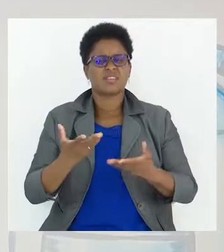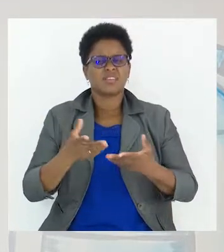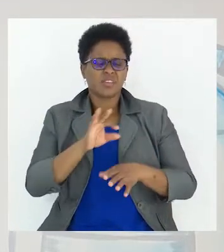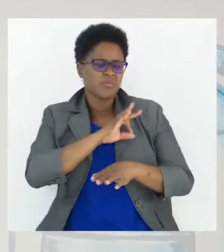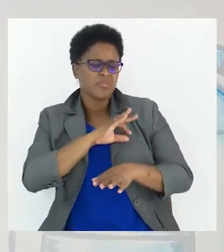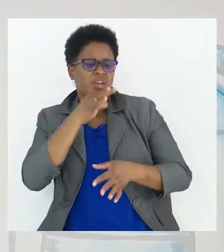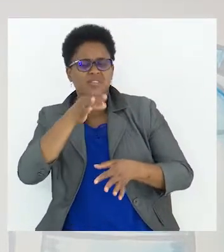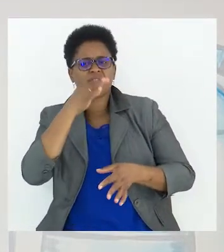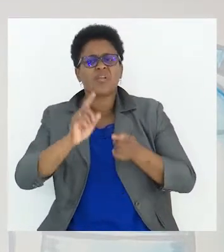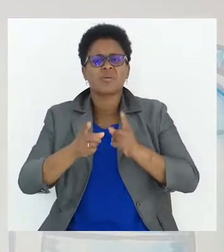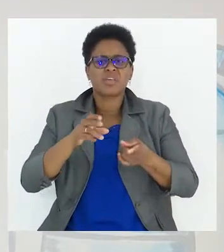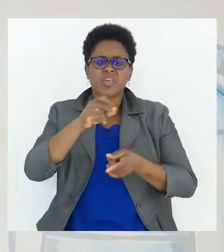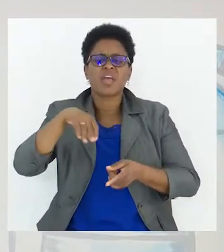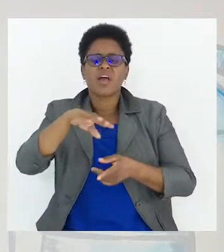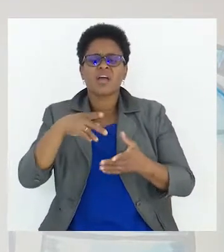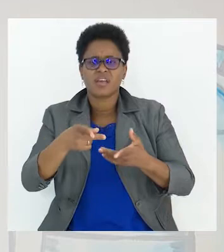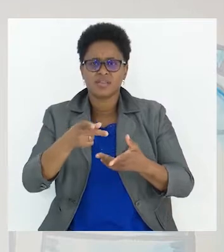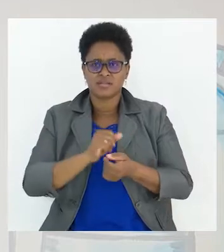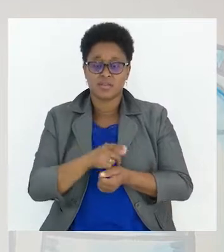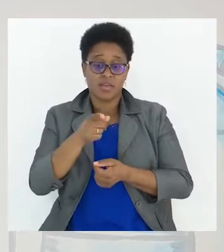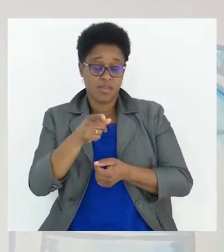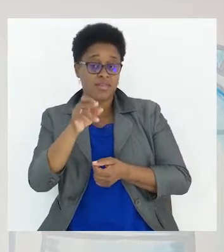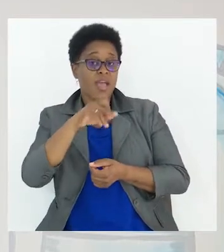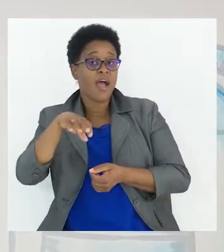essa? Esta é a área que